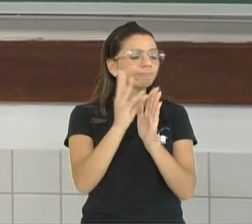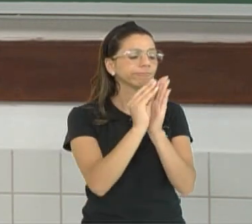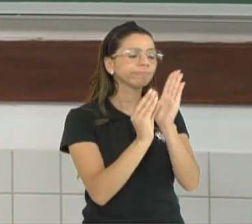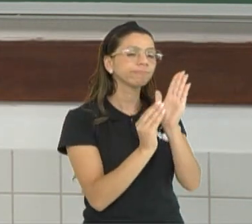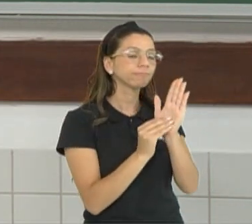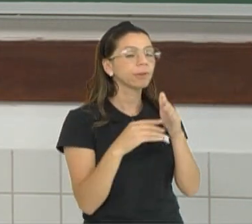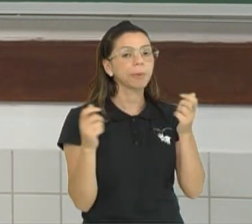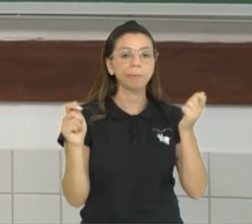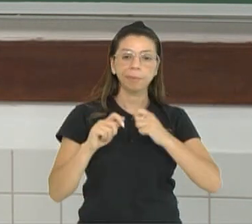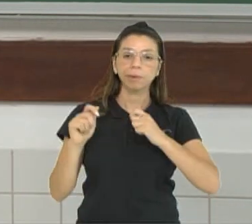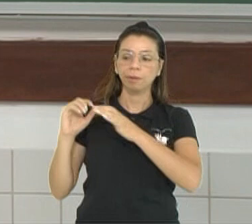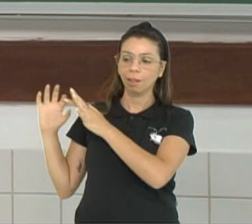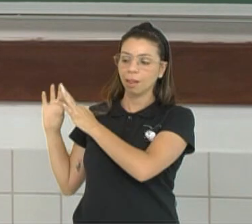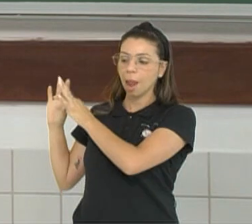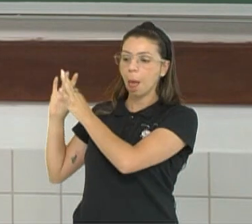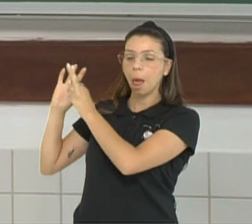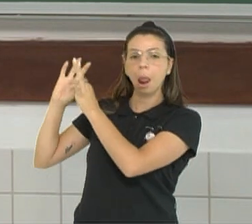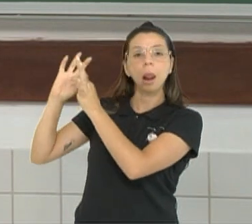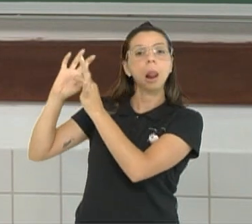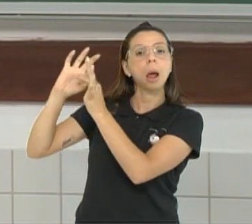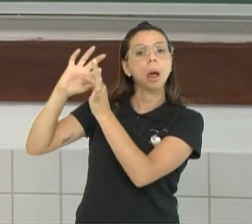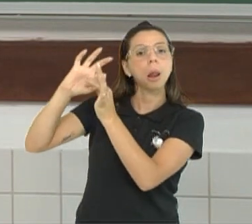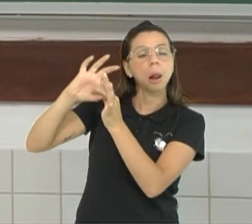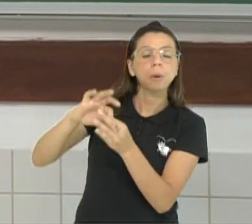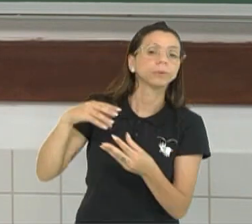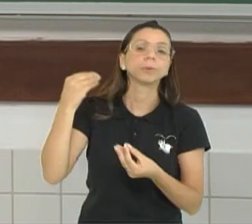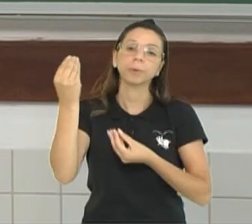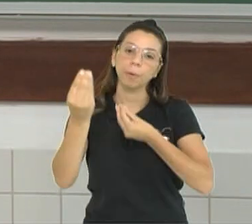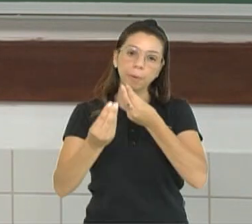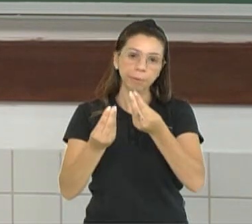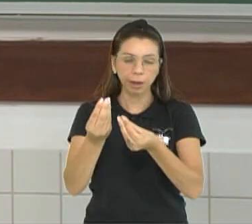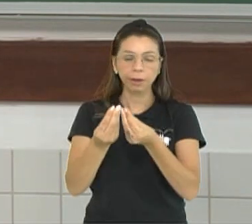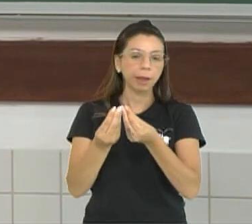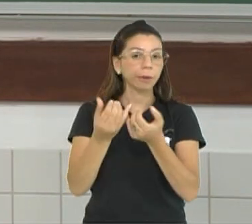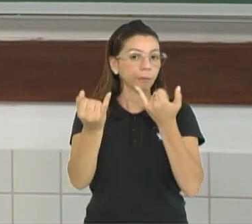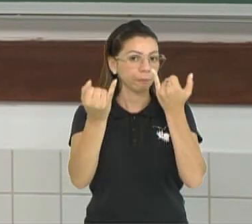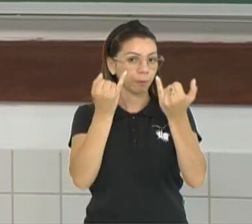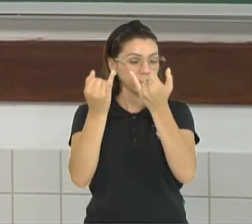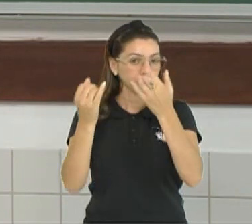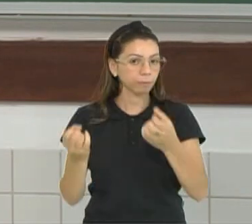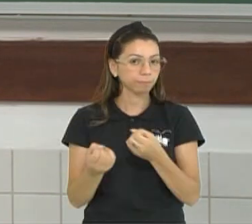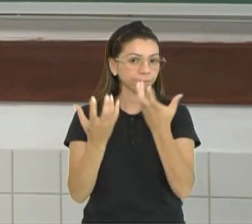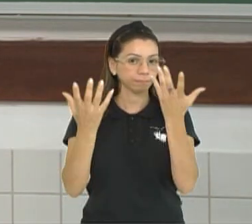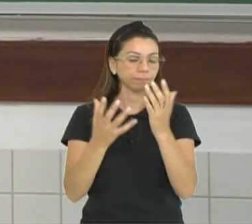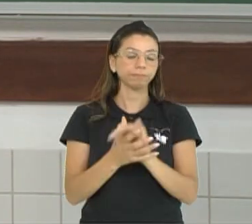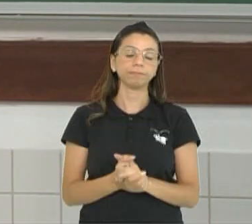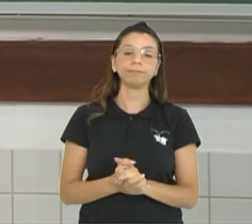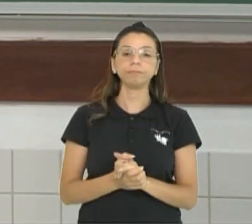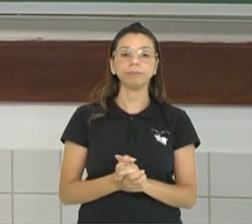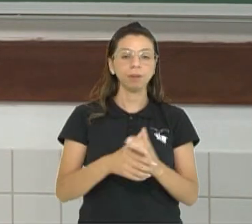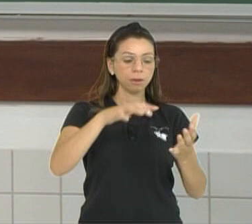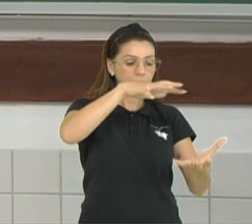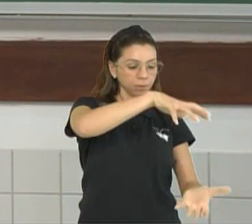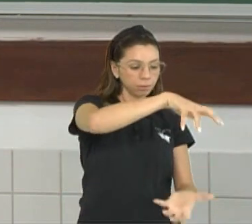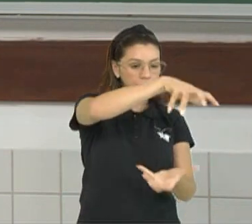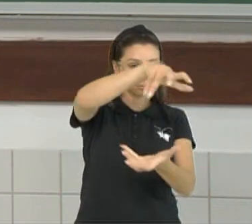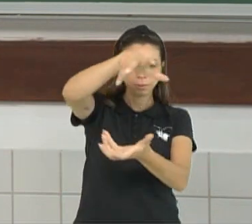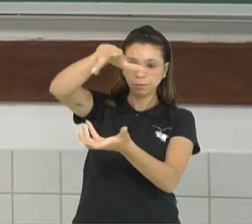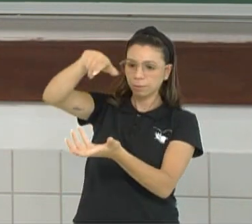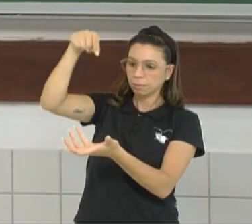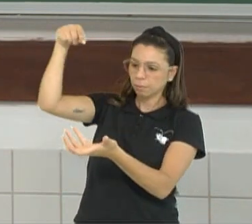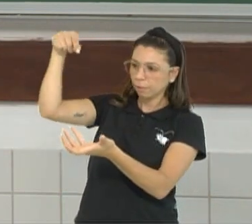tem que ter ali, contextualizar um pouco como que nós chegamos nessa informação. O nosso planeta Terra, onde